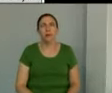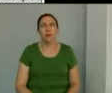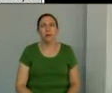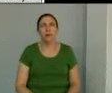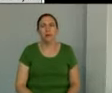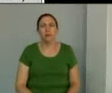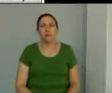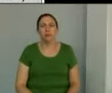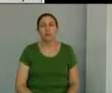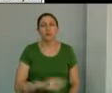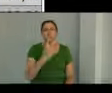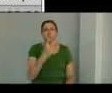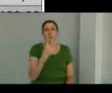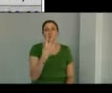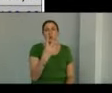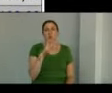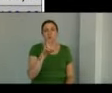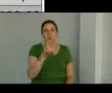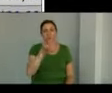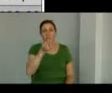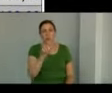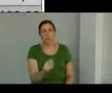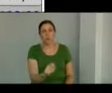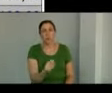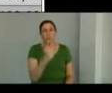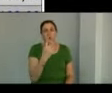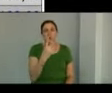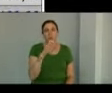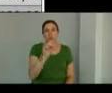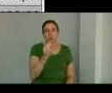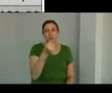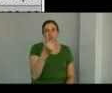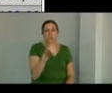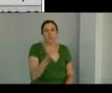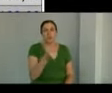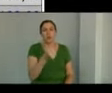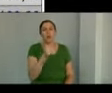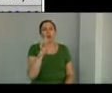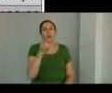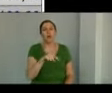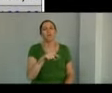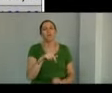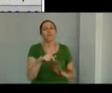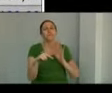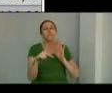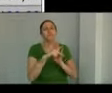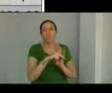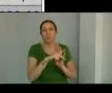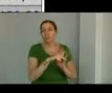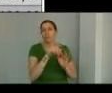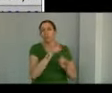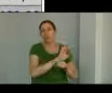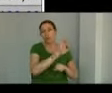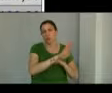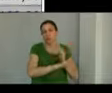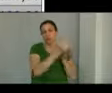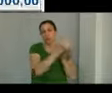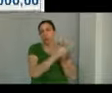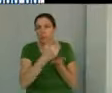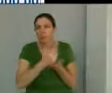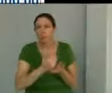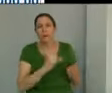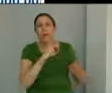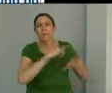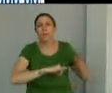arrecadar, 245 milhões 486 é a arrecadação própria do